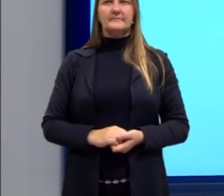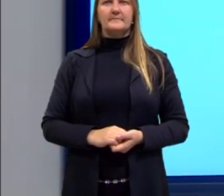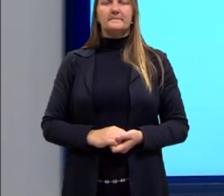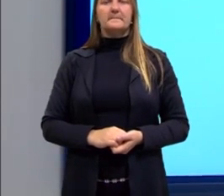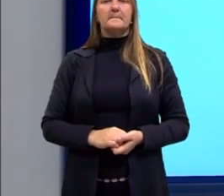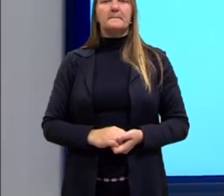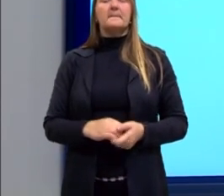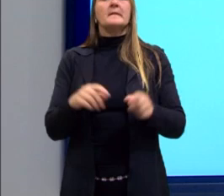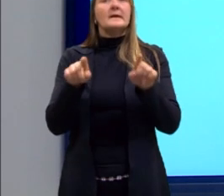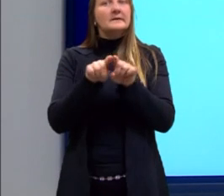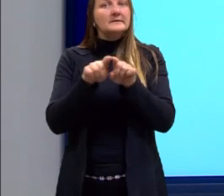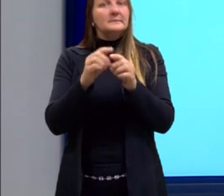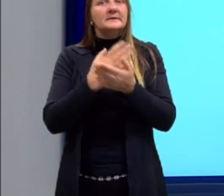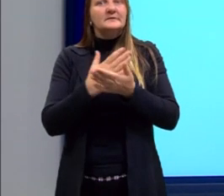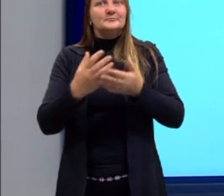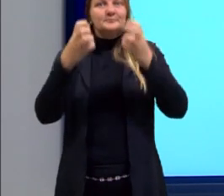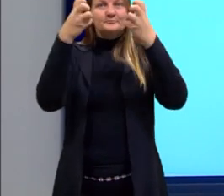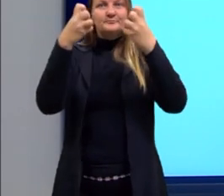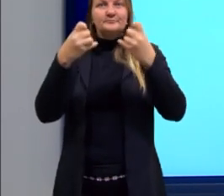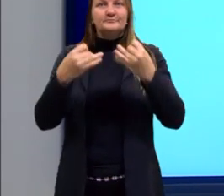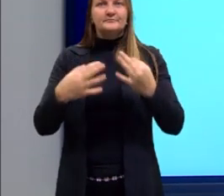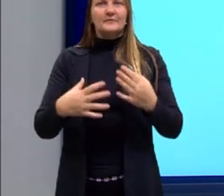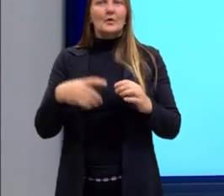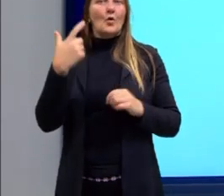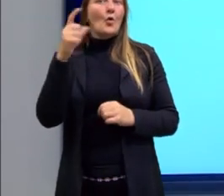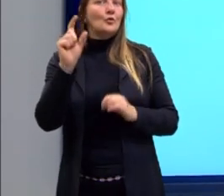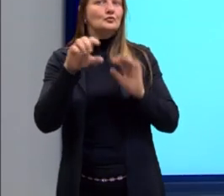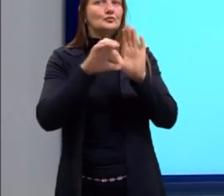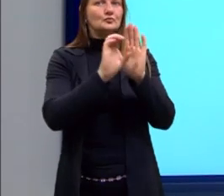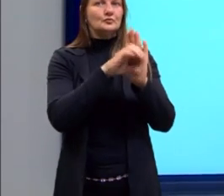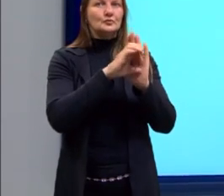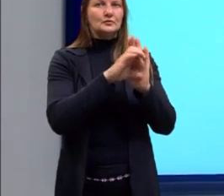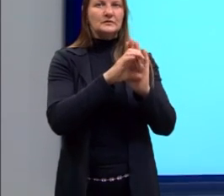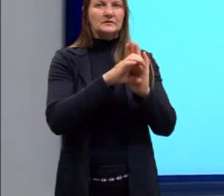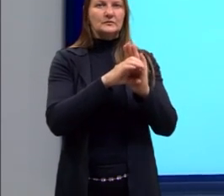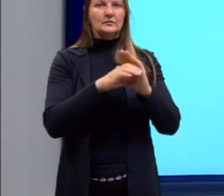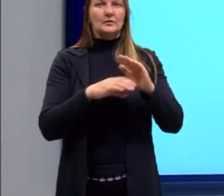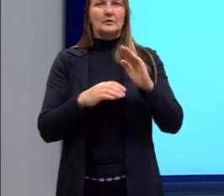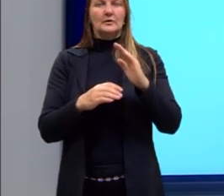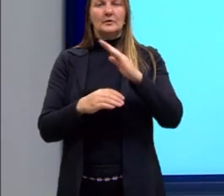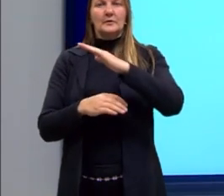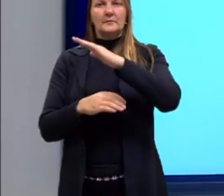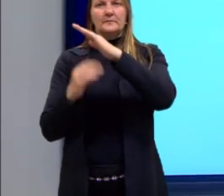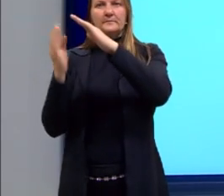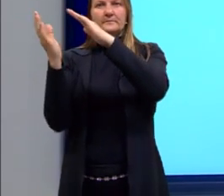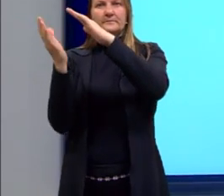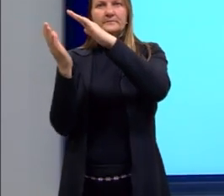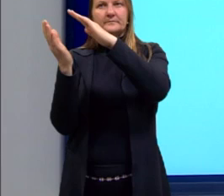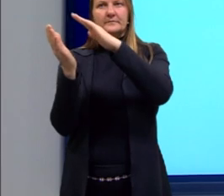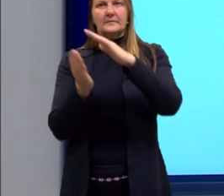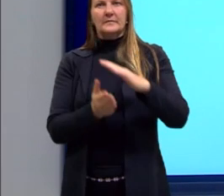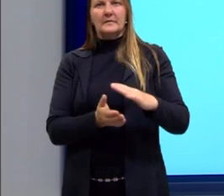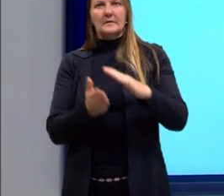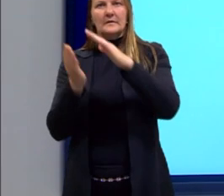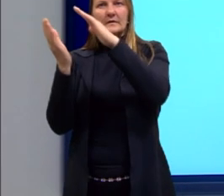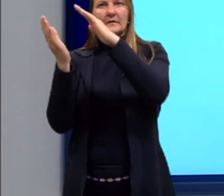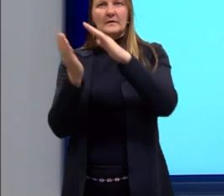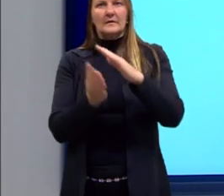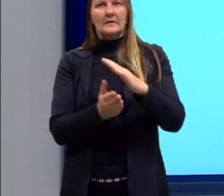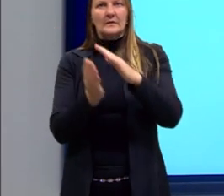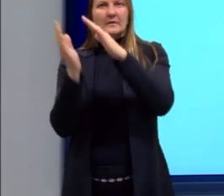E aí Nós entramos tá em outro conceito retas paralelas cortadas por uma